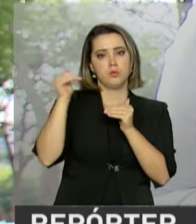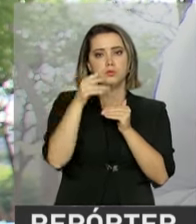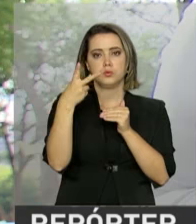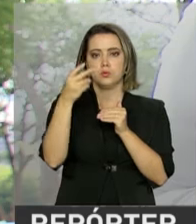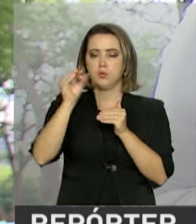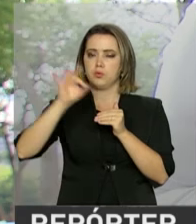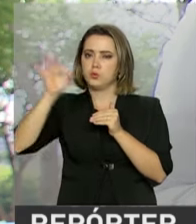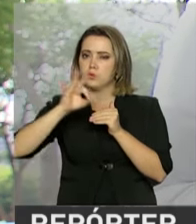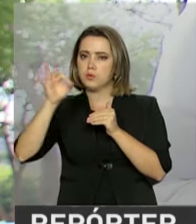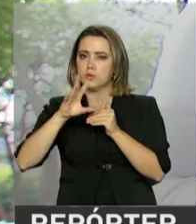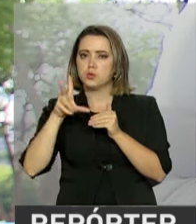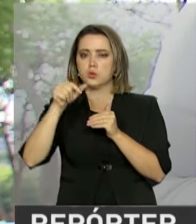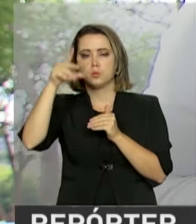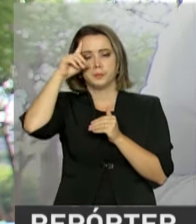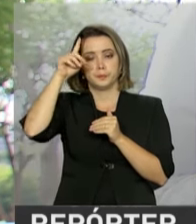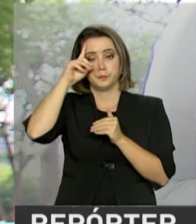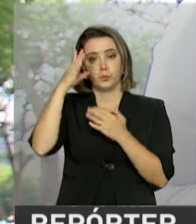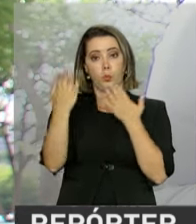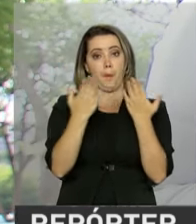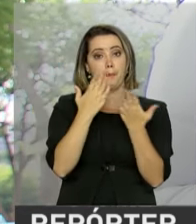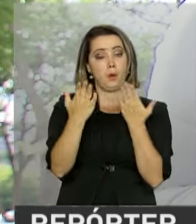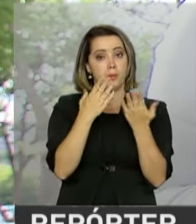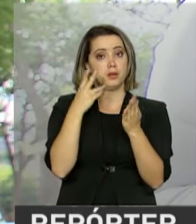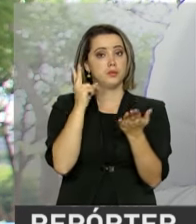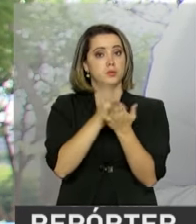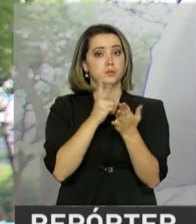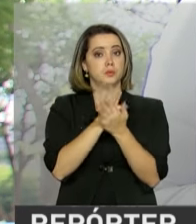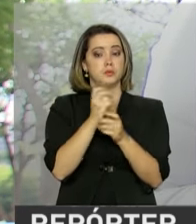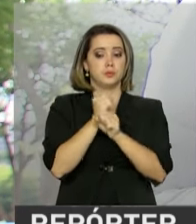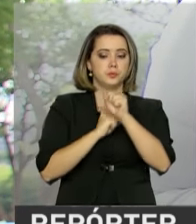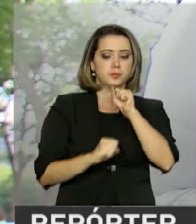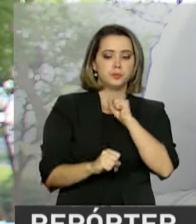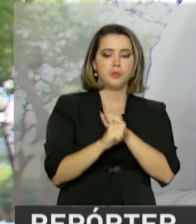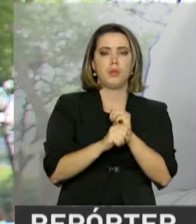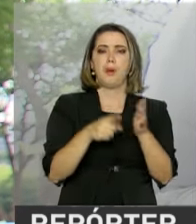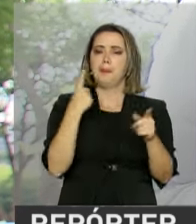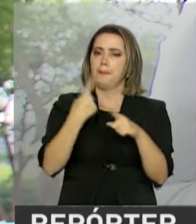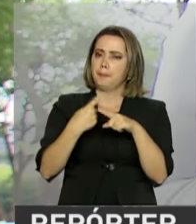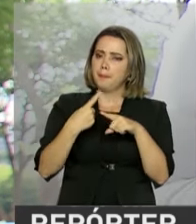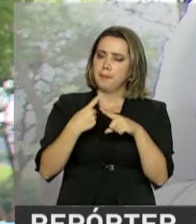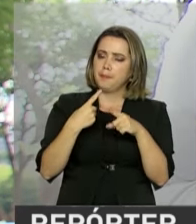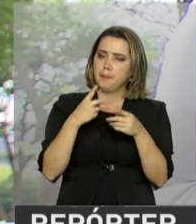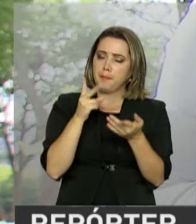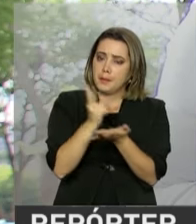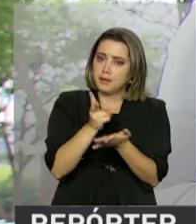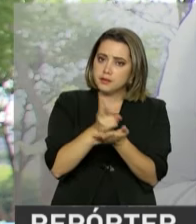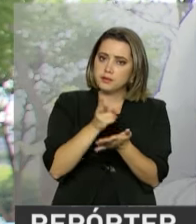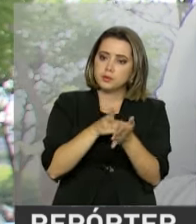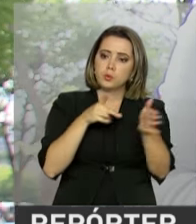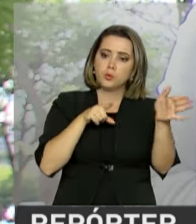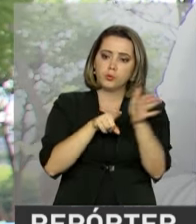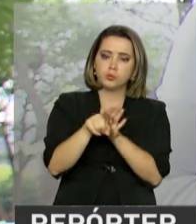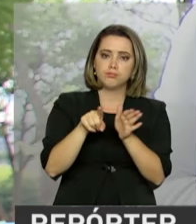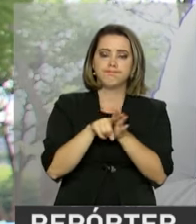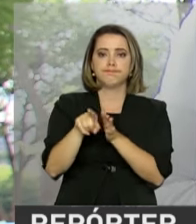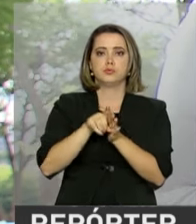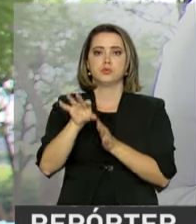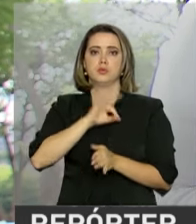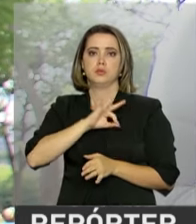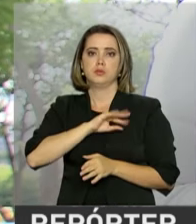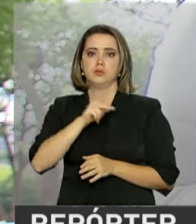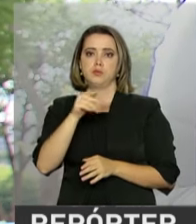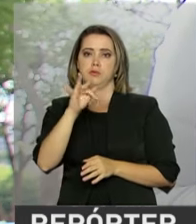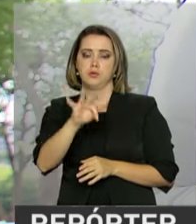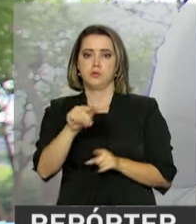ao mesmo período do ano passado mesmo com a operação carne fraca da polícia federal houve um aumento das vendas das carnes brasileiras para o exterior